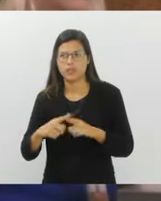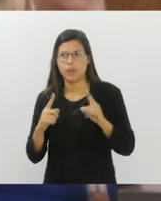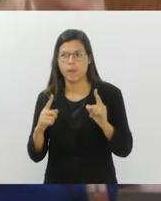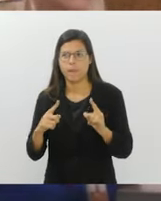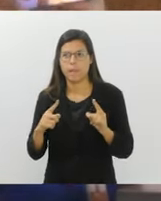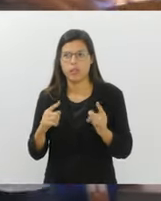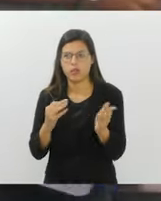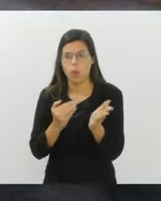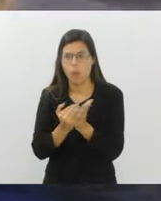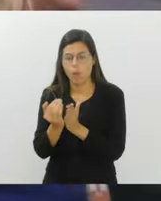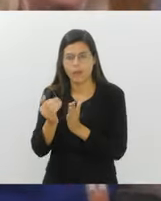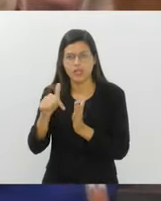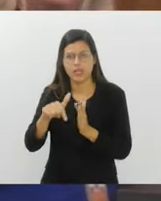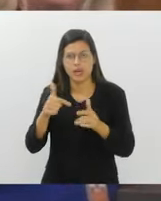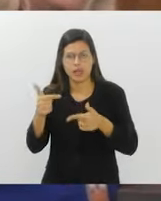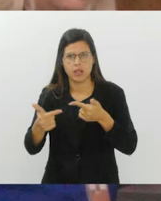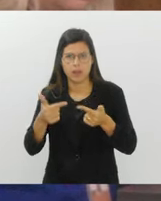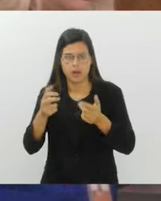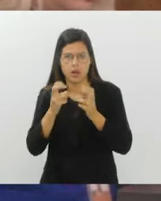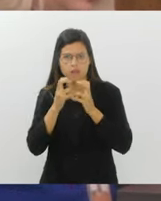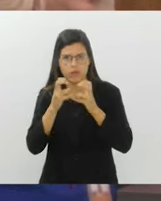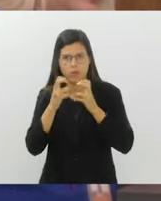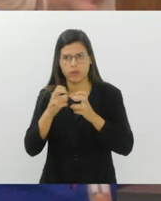começou na ferrovia com 15 anos de idade.